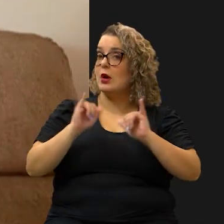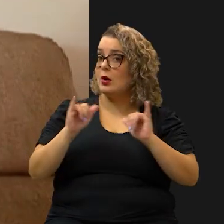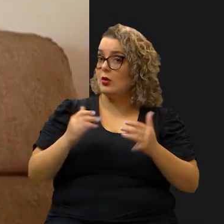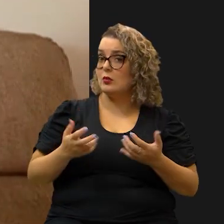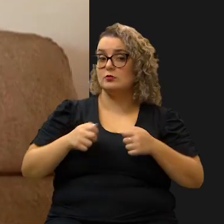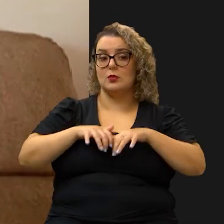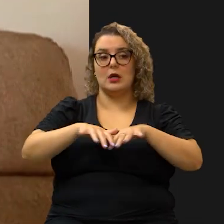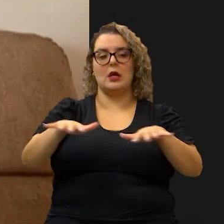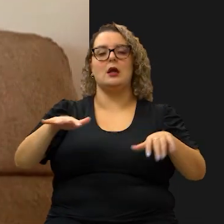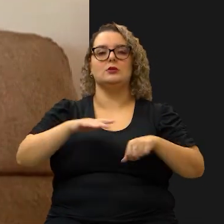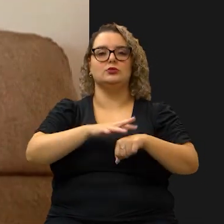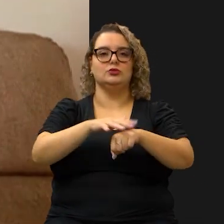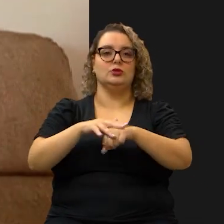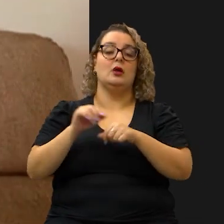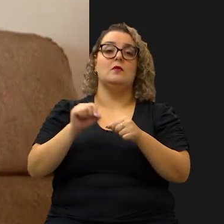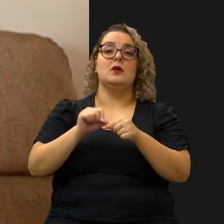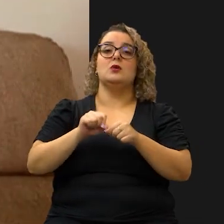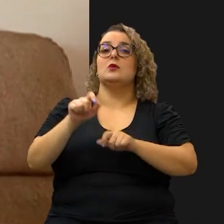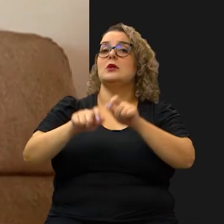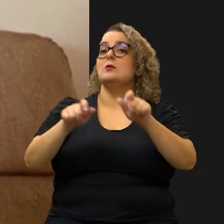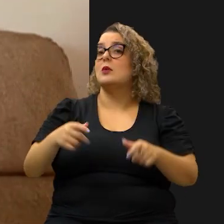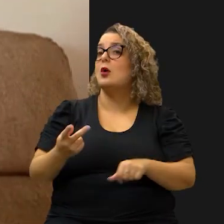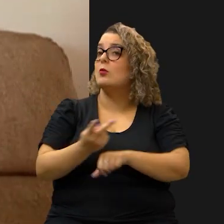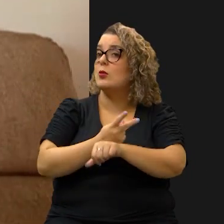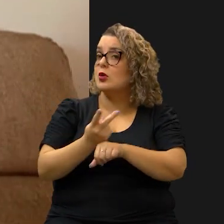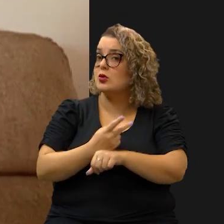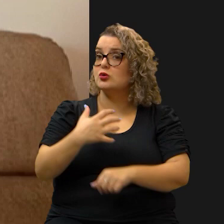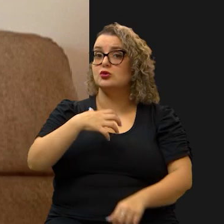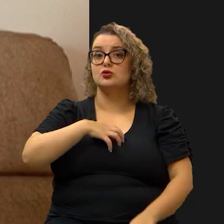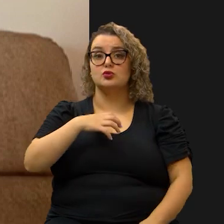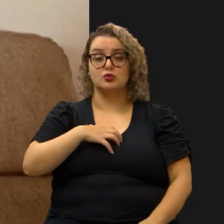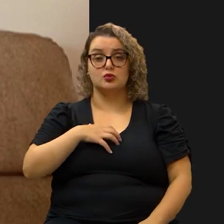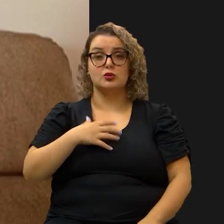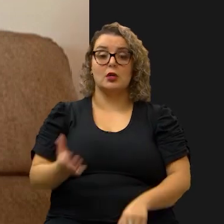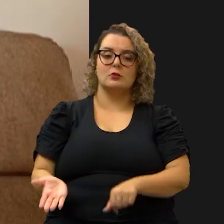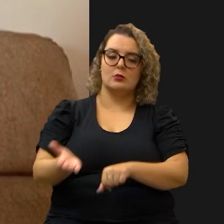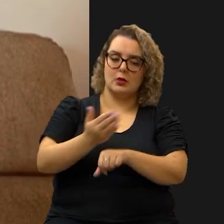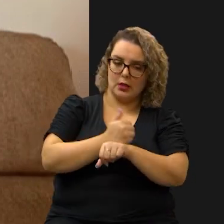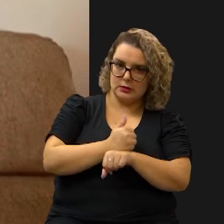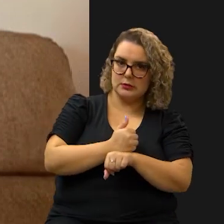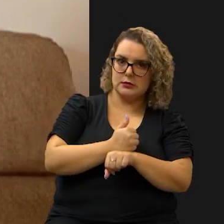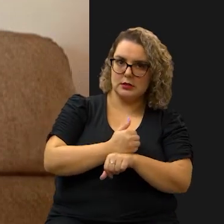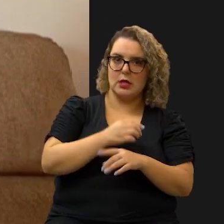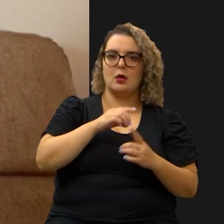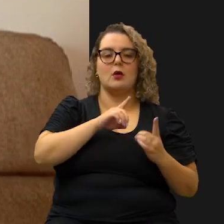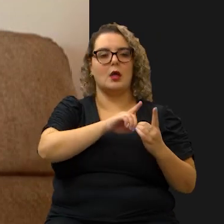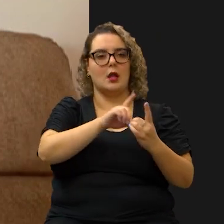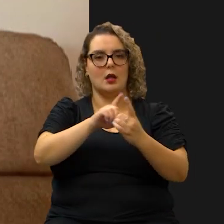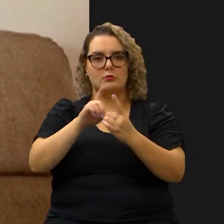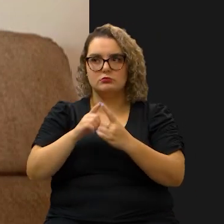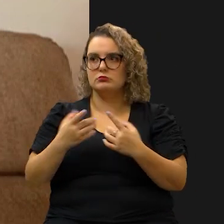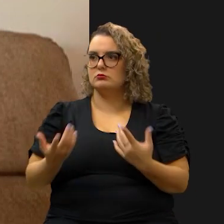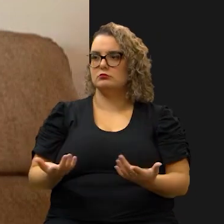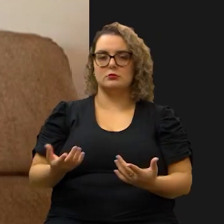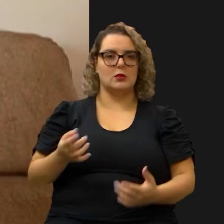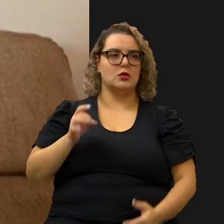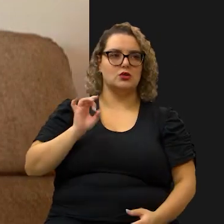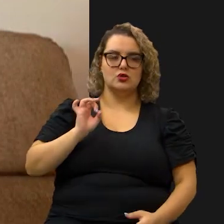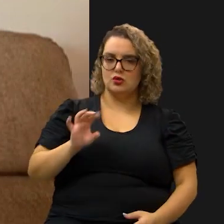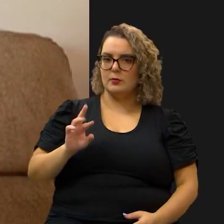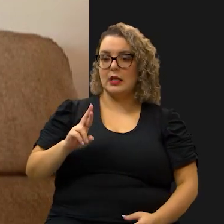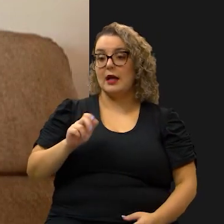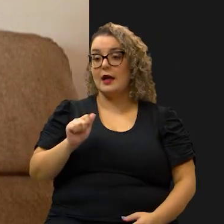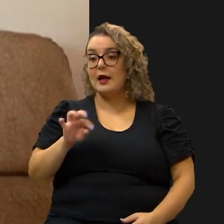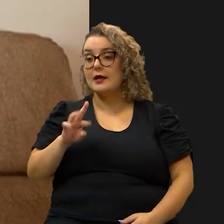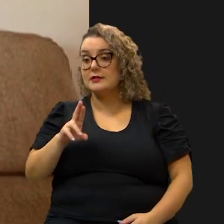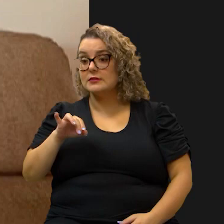você divulgar amplamente a doença, você faz com que as pessoas procurem de uma maneira mais precoce atendimento,